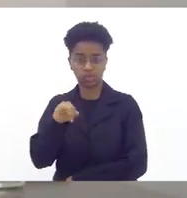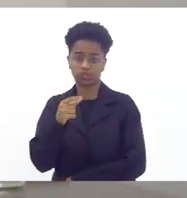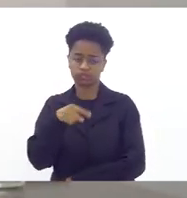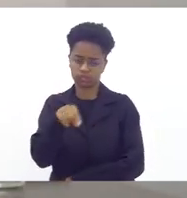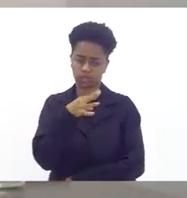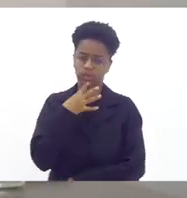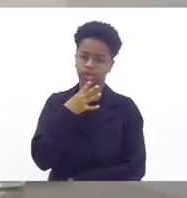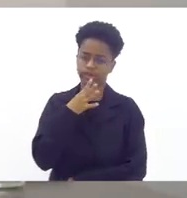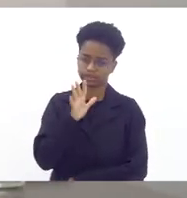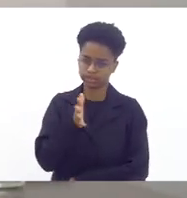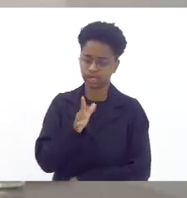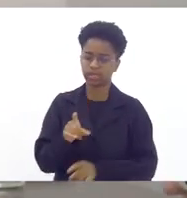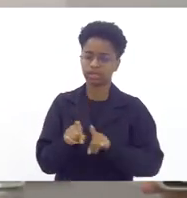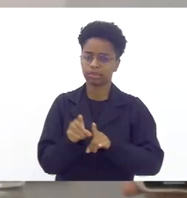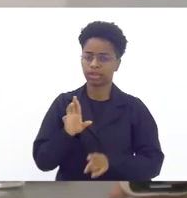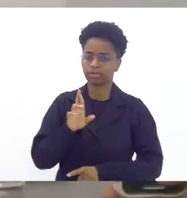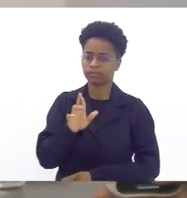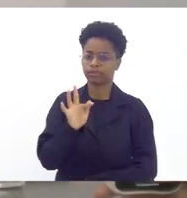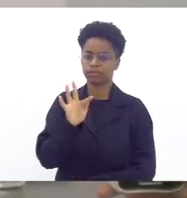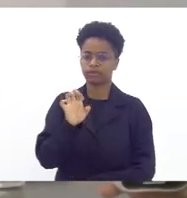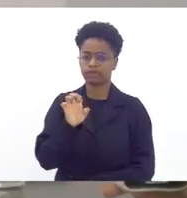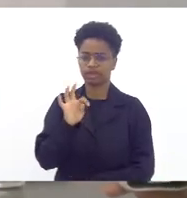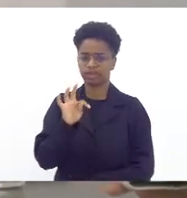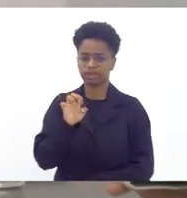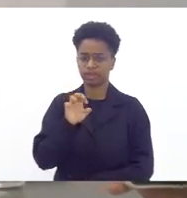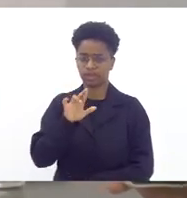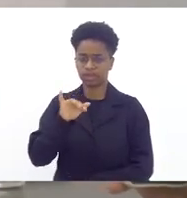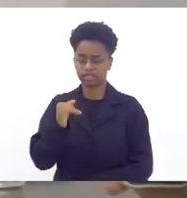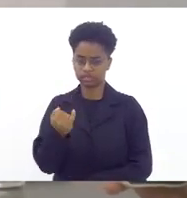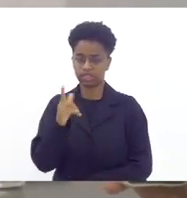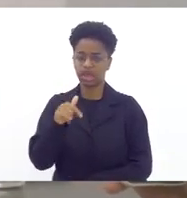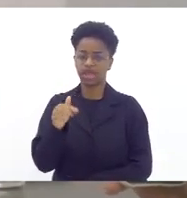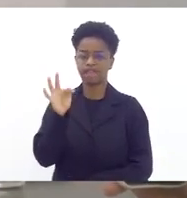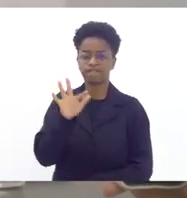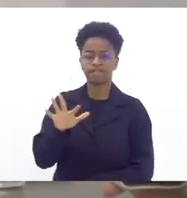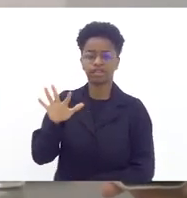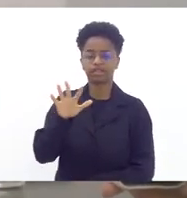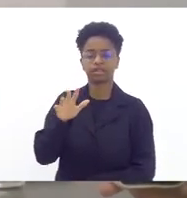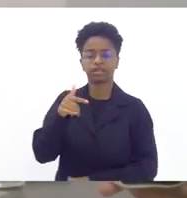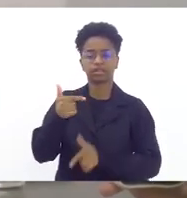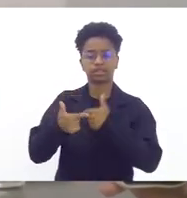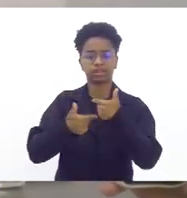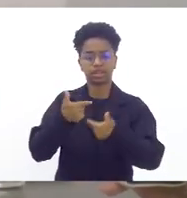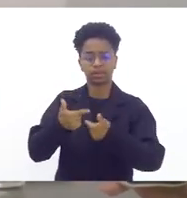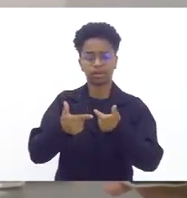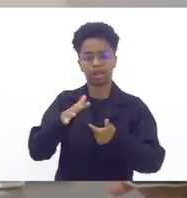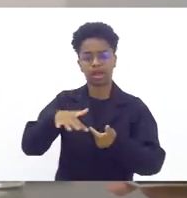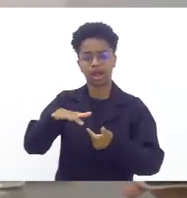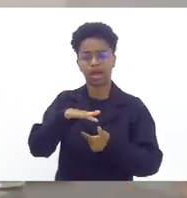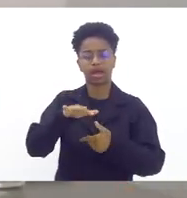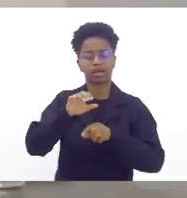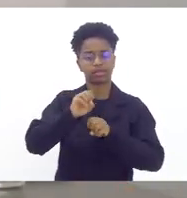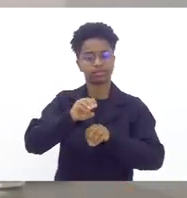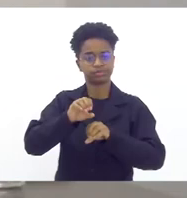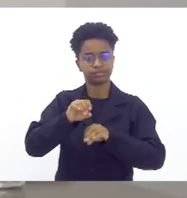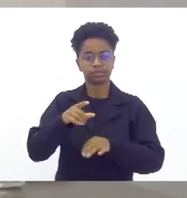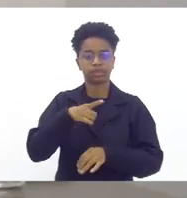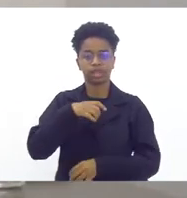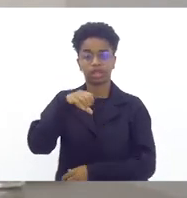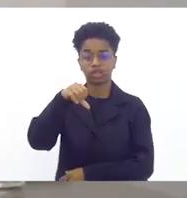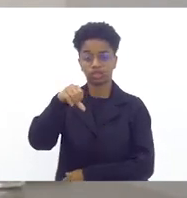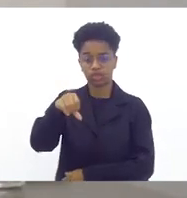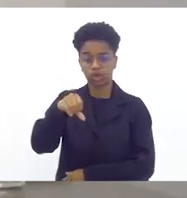que está aqui representando a FETERJ, que é a Federação dos Trabalhadores, estabelecimento de ensino, que reúne nove